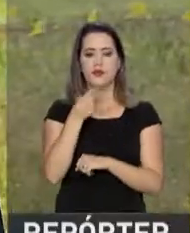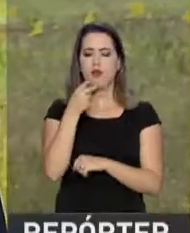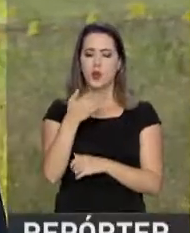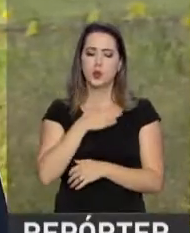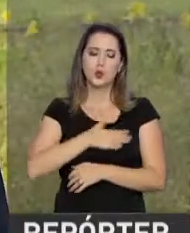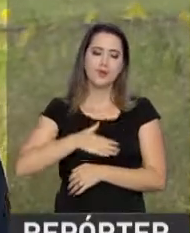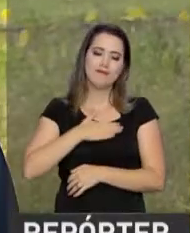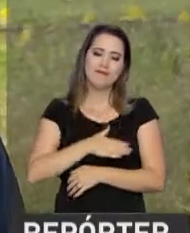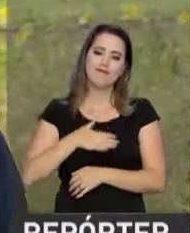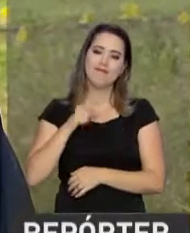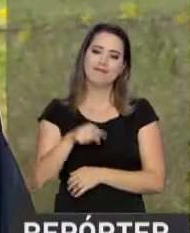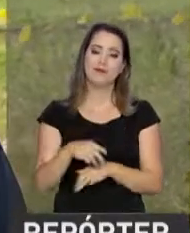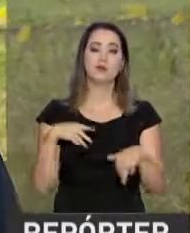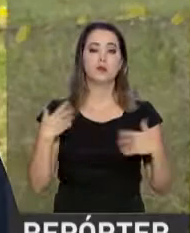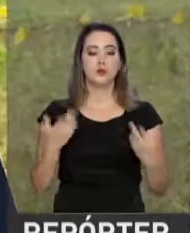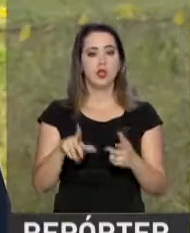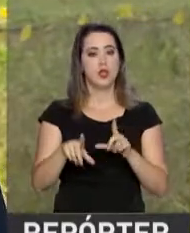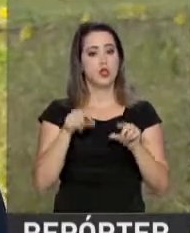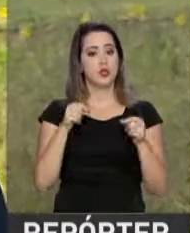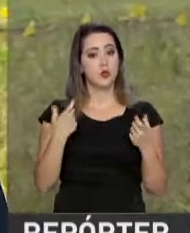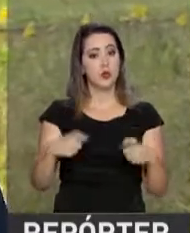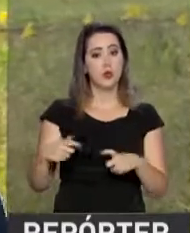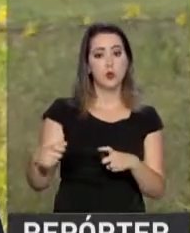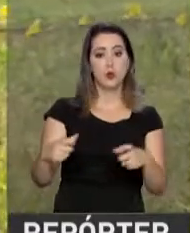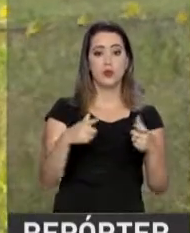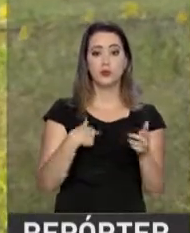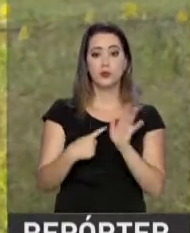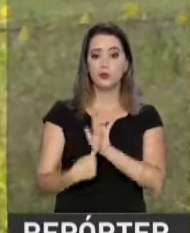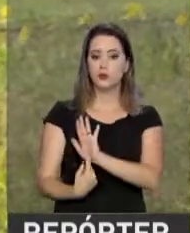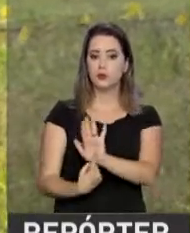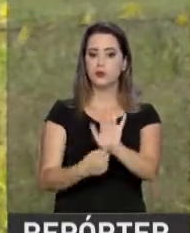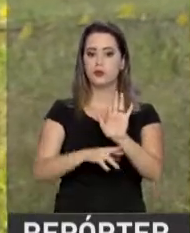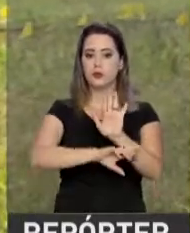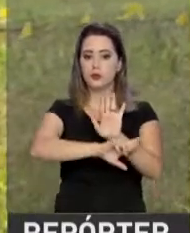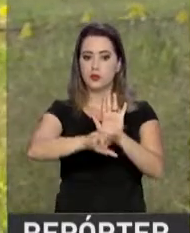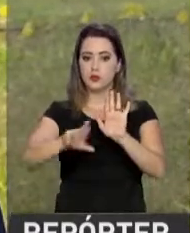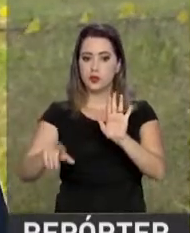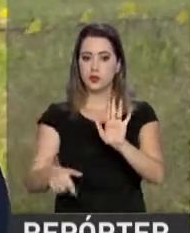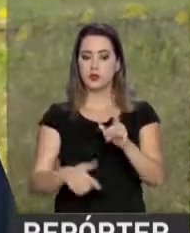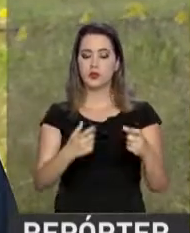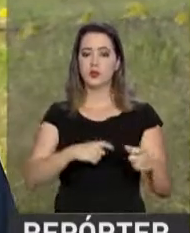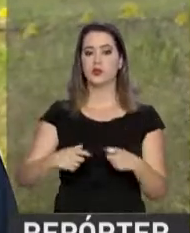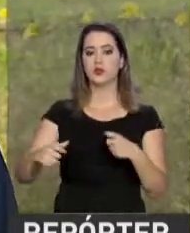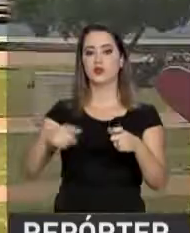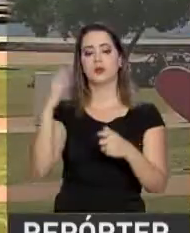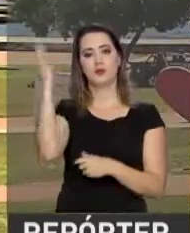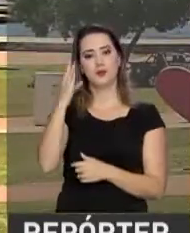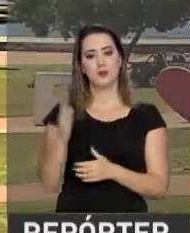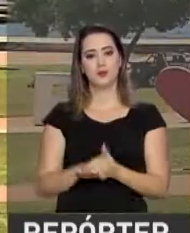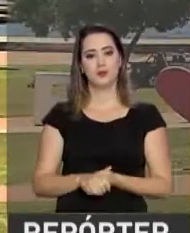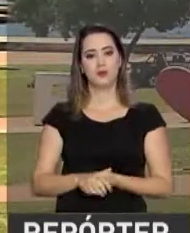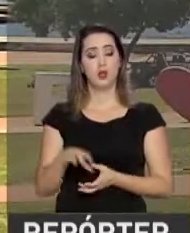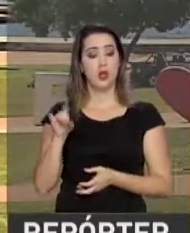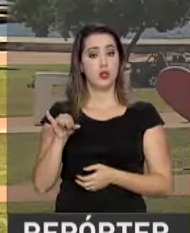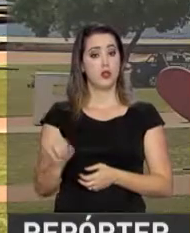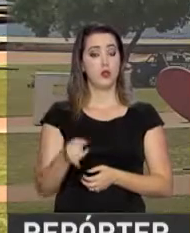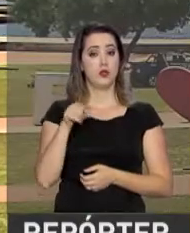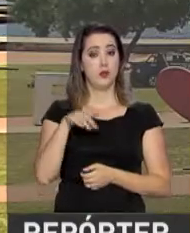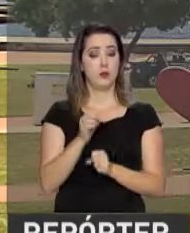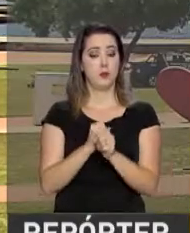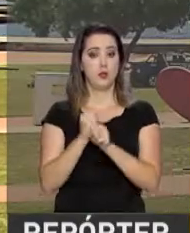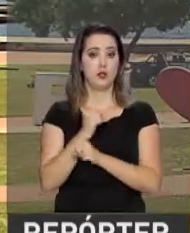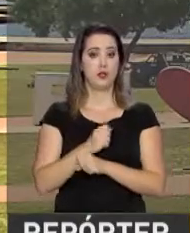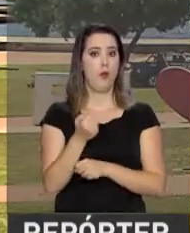gostou muito daqui e que escolheu o roteiro porque mostra a diversidade do Brasil. Só em janeiro deste ano,